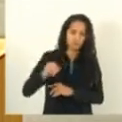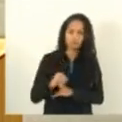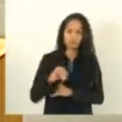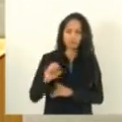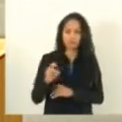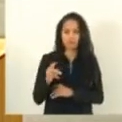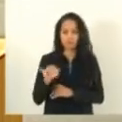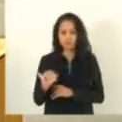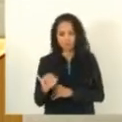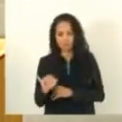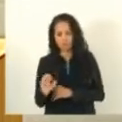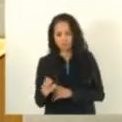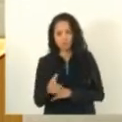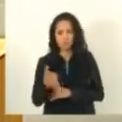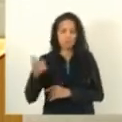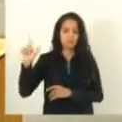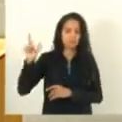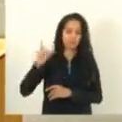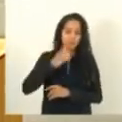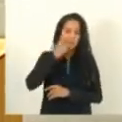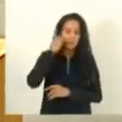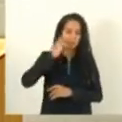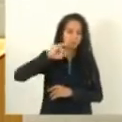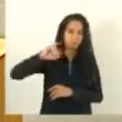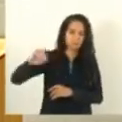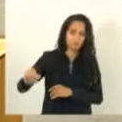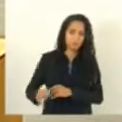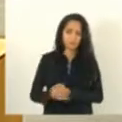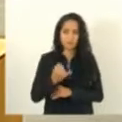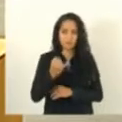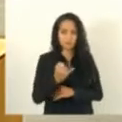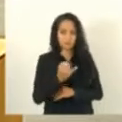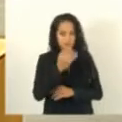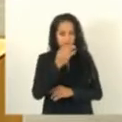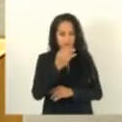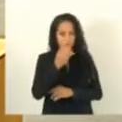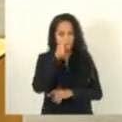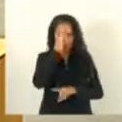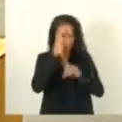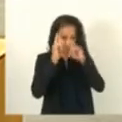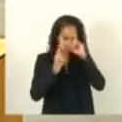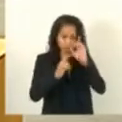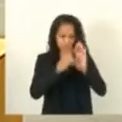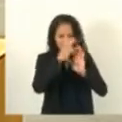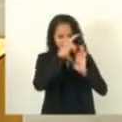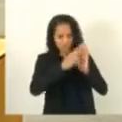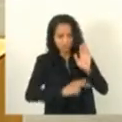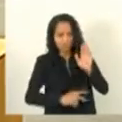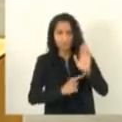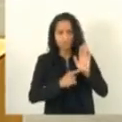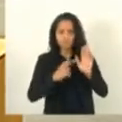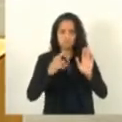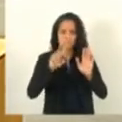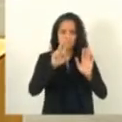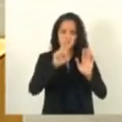deputado, que faça, aproveitando aqui a ideia do ex-deputado Euclério Sampaio, um projeto de indicação